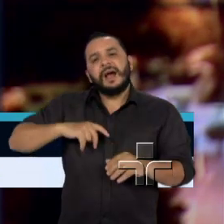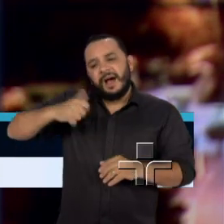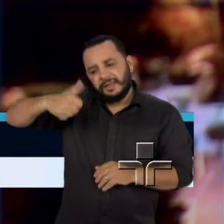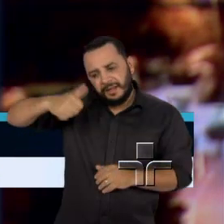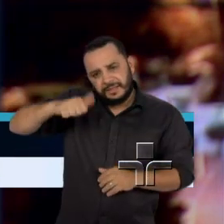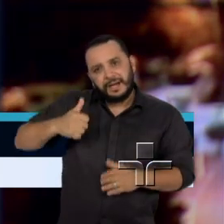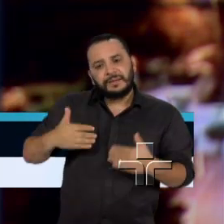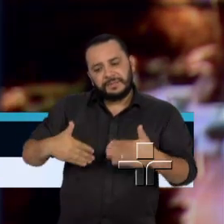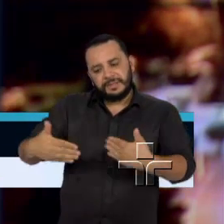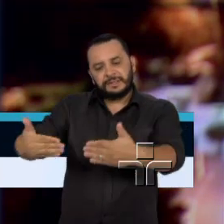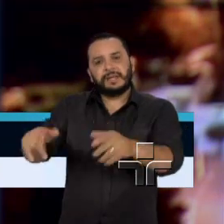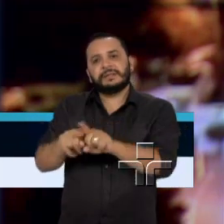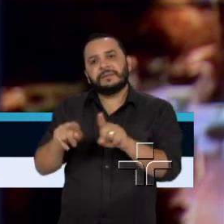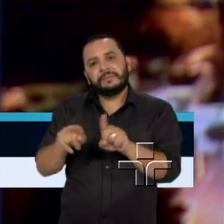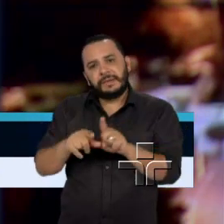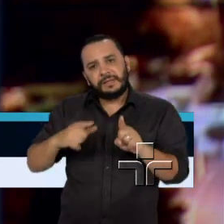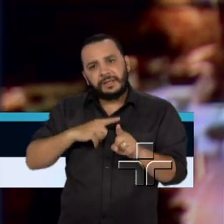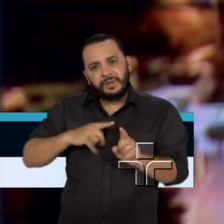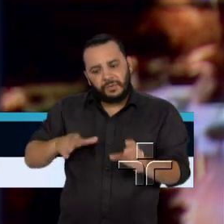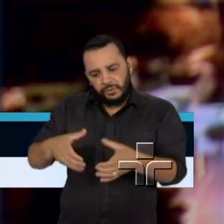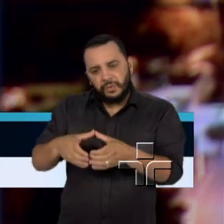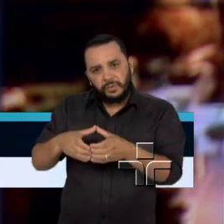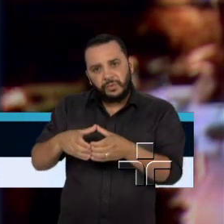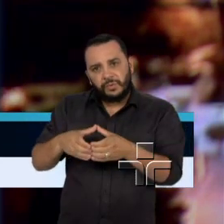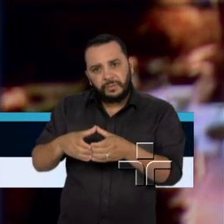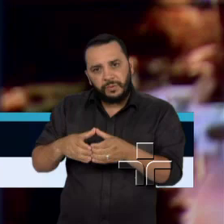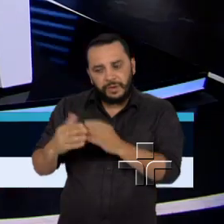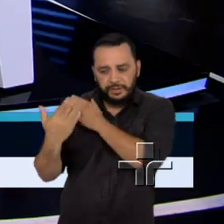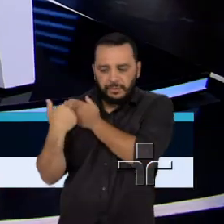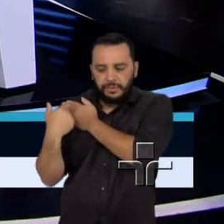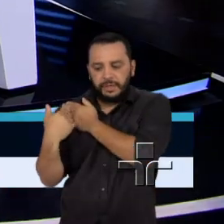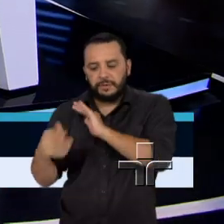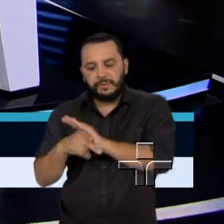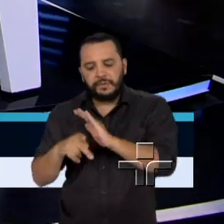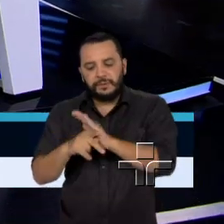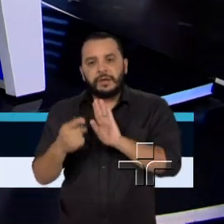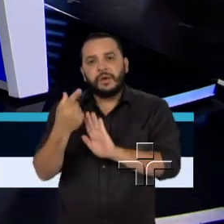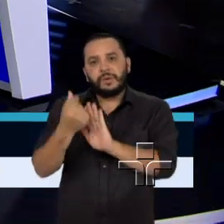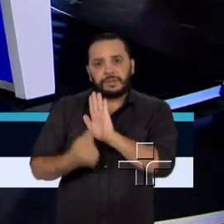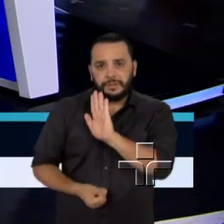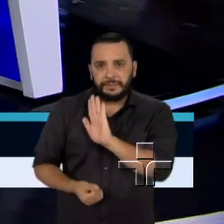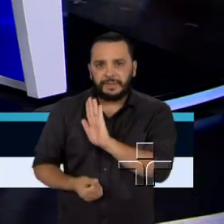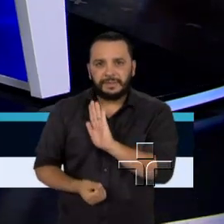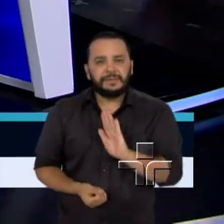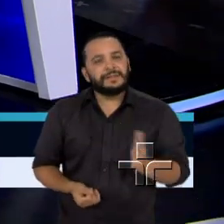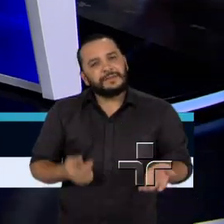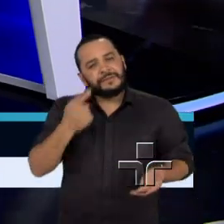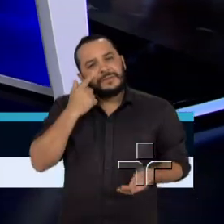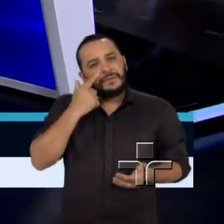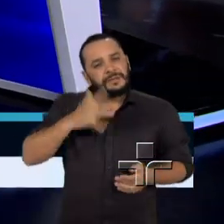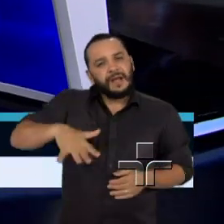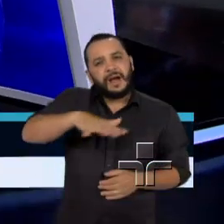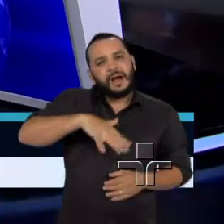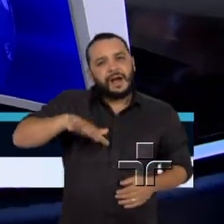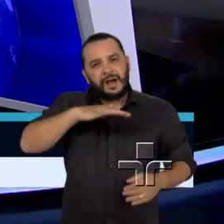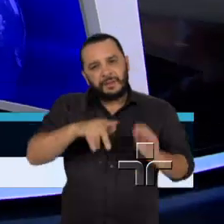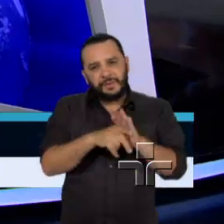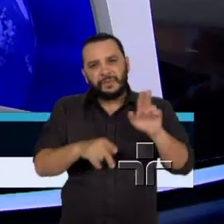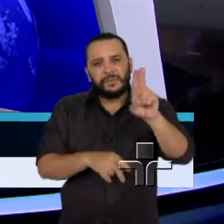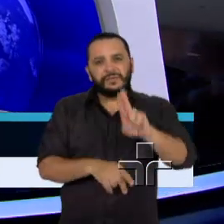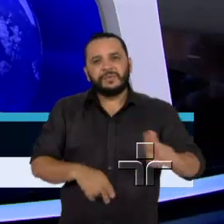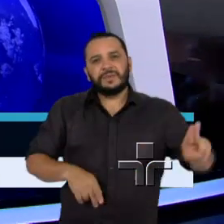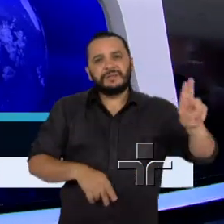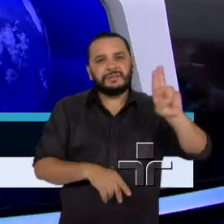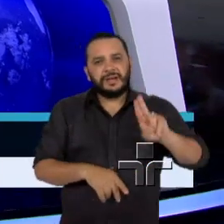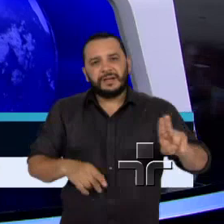pela Junta de Execução Orçamentária. Como está repercutindo na comunidade científica a possibilidade de cortes